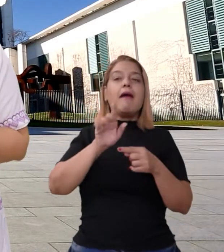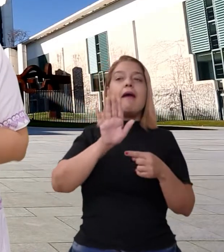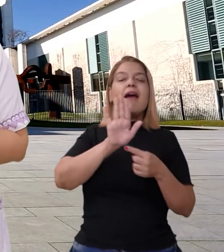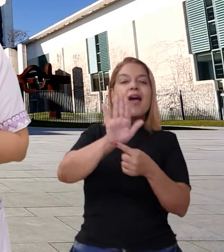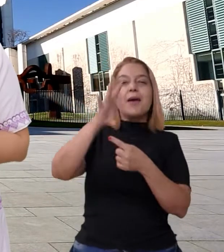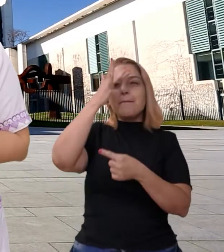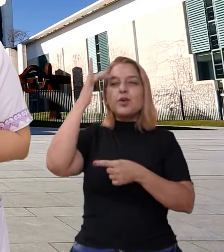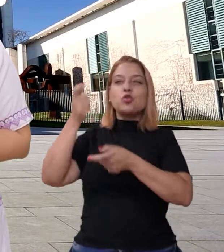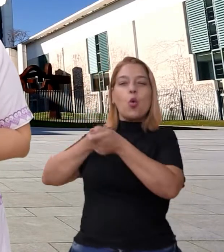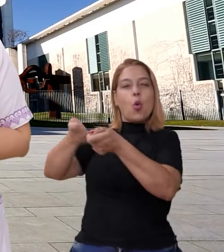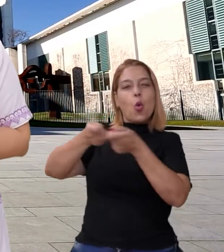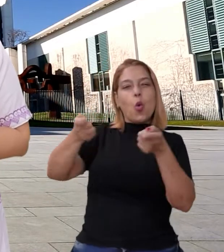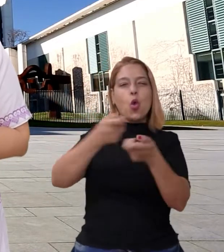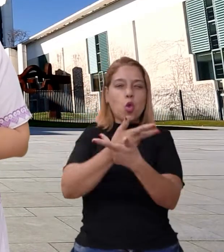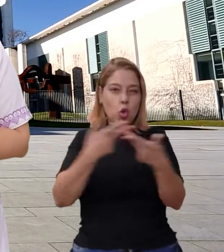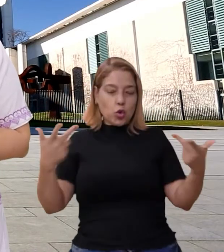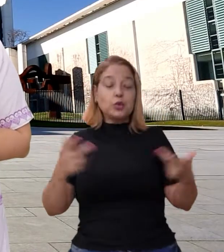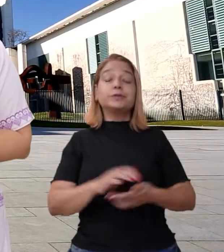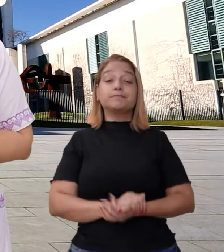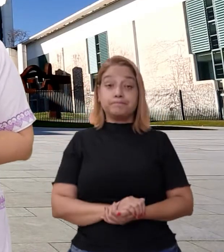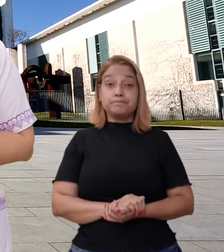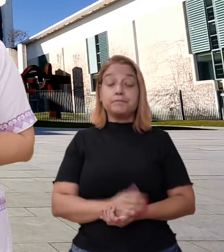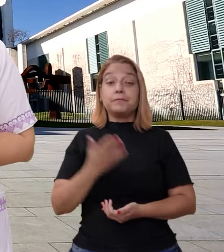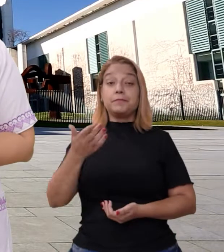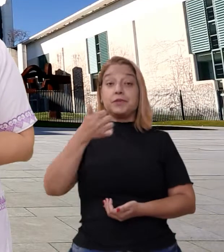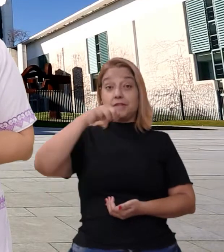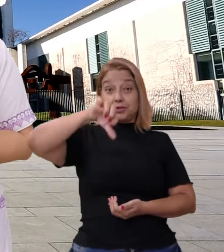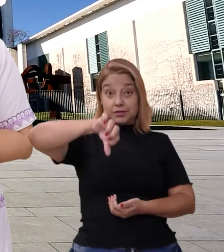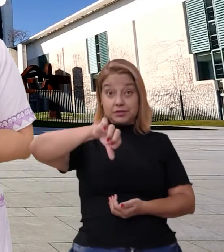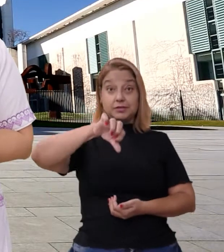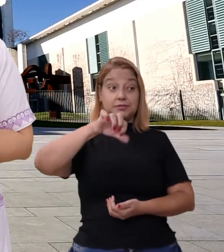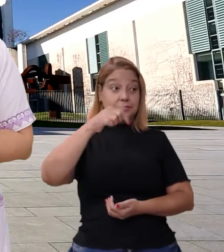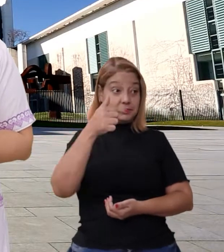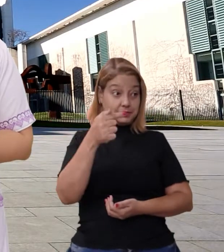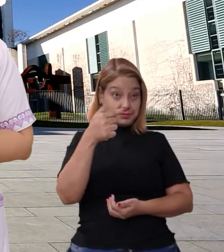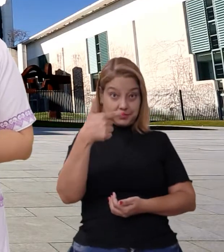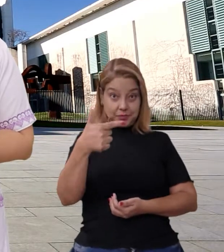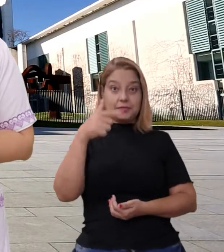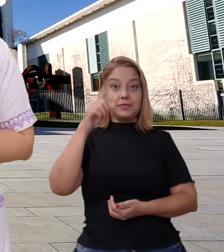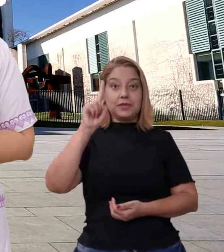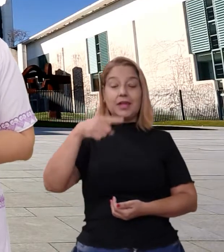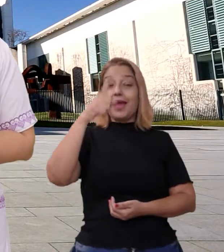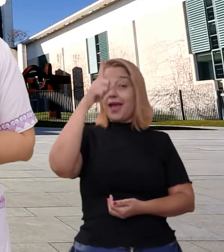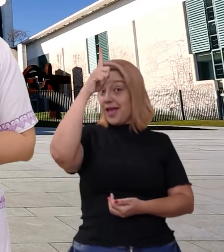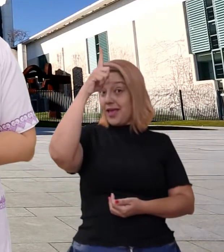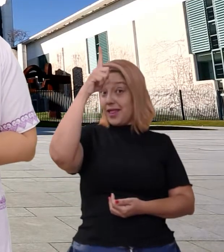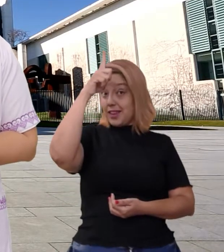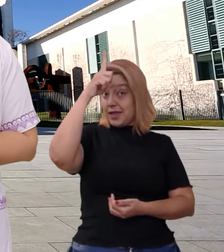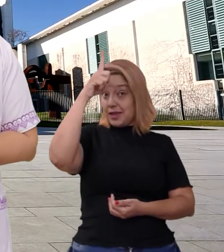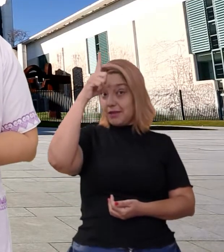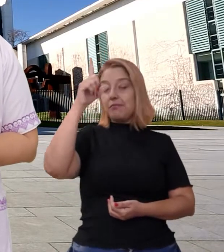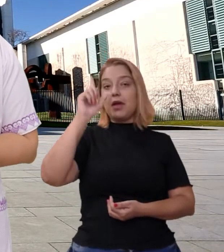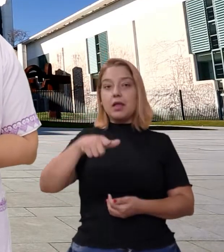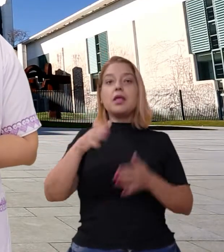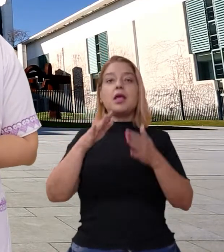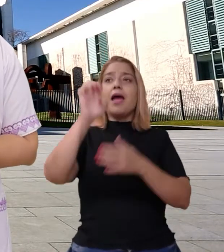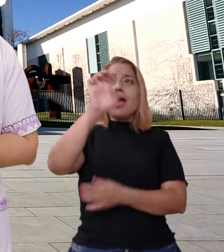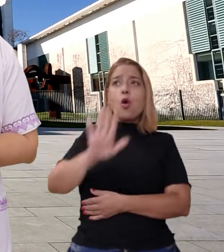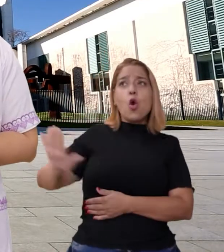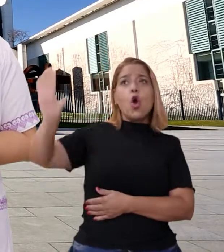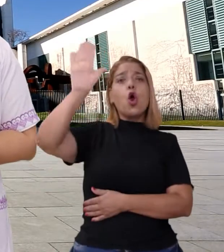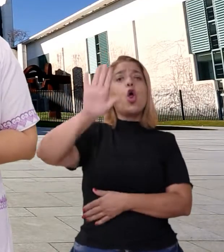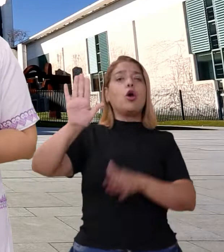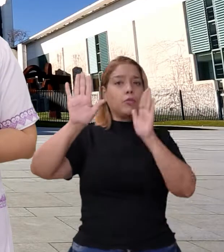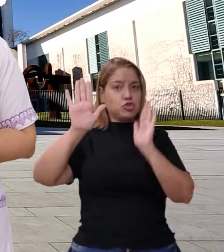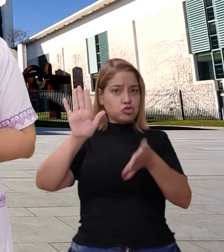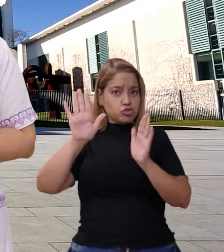estados fantoches. Em 1942, a Alemanha nazista controlava a maior parte do continente europeu e parte